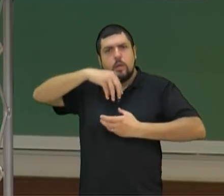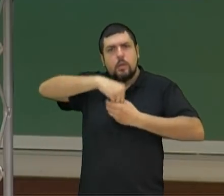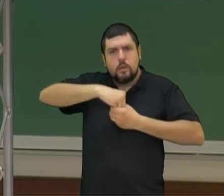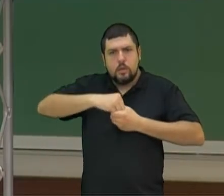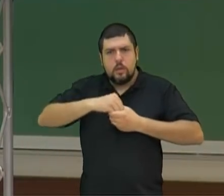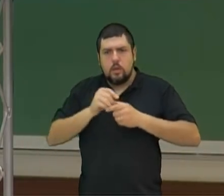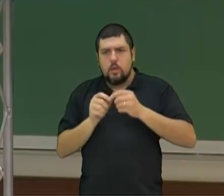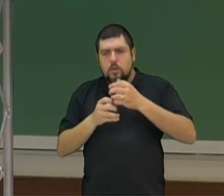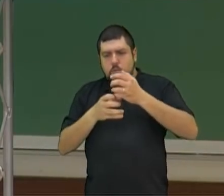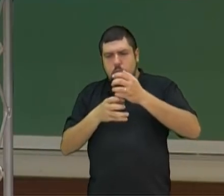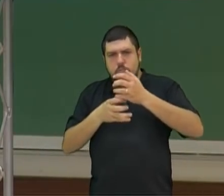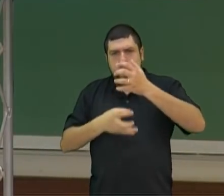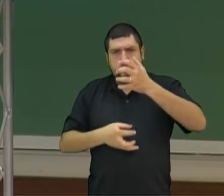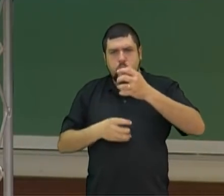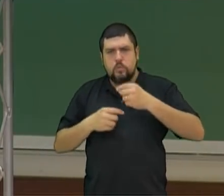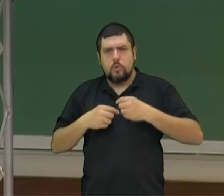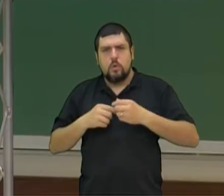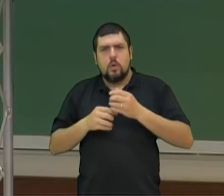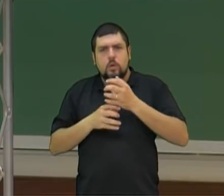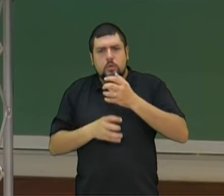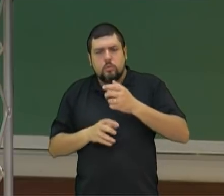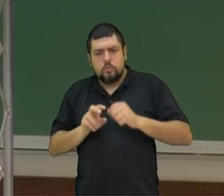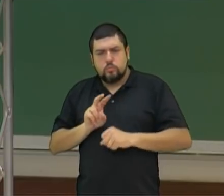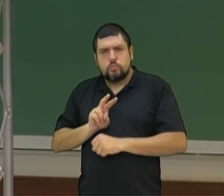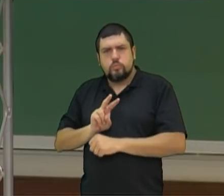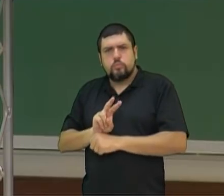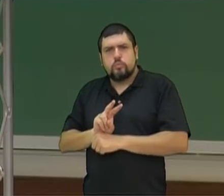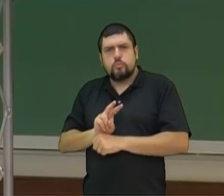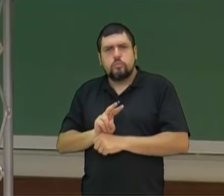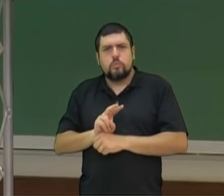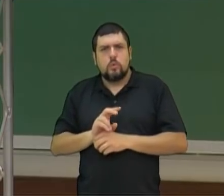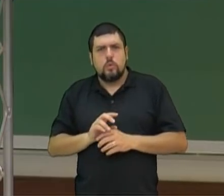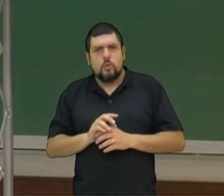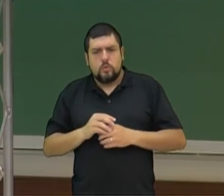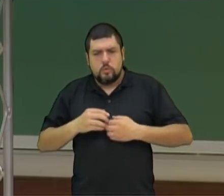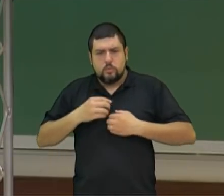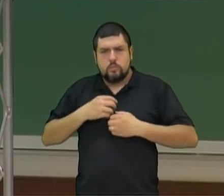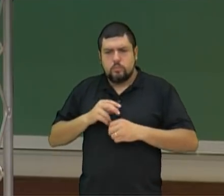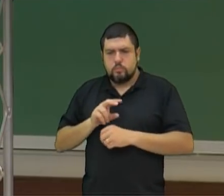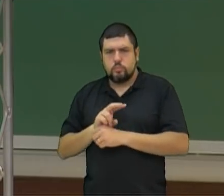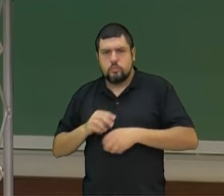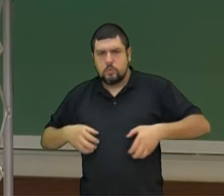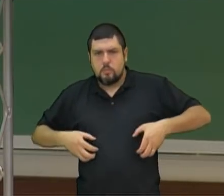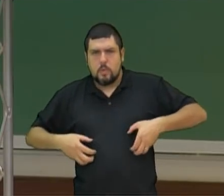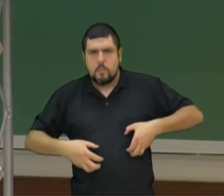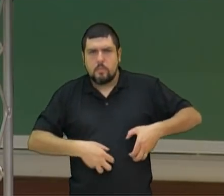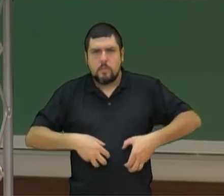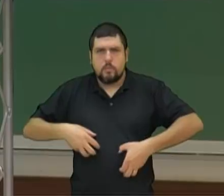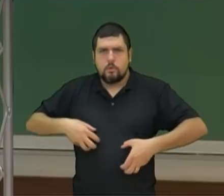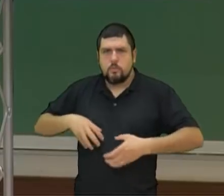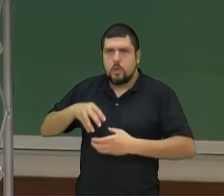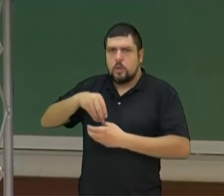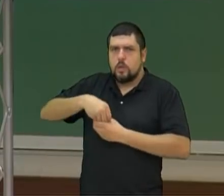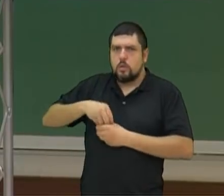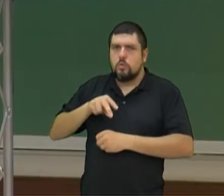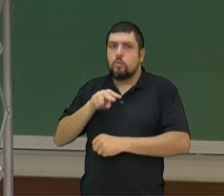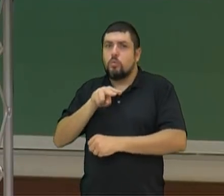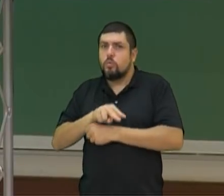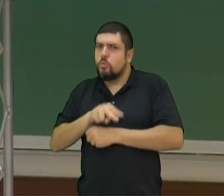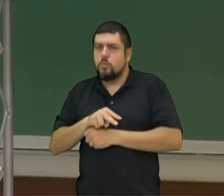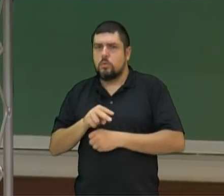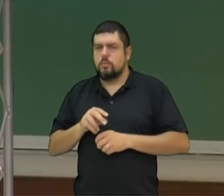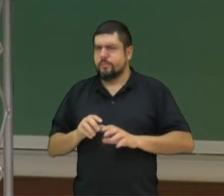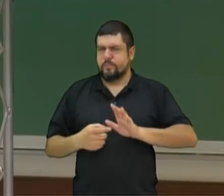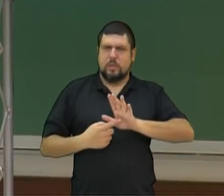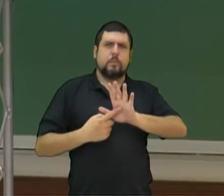vai ajudar, não tanto, mas vai ajudar a proteger esses órgãos, essas estruturas. Então, tá aí o erro